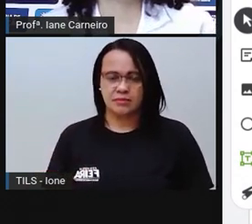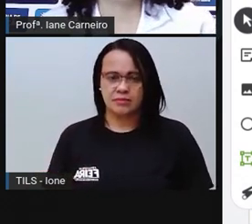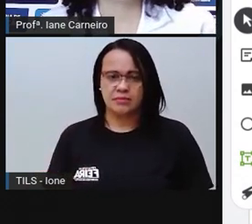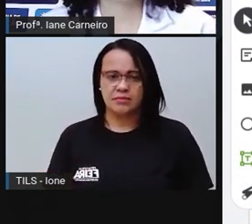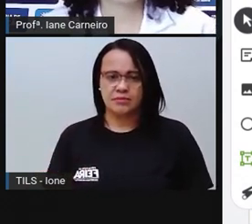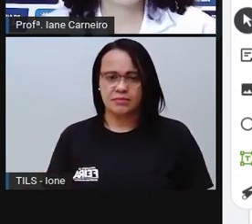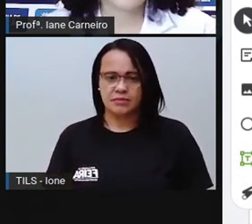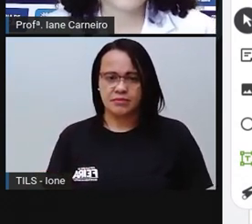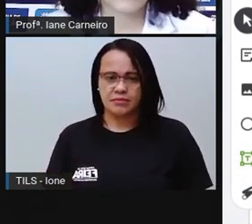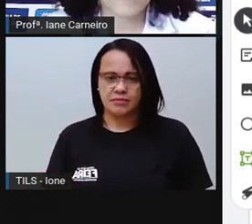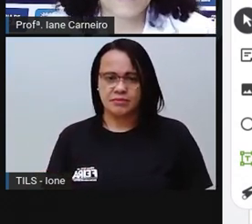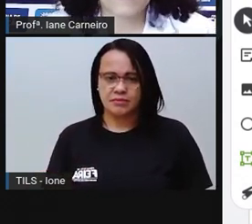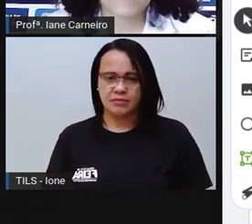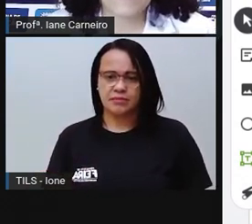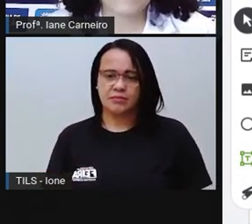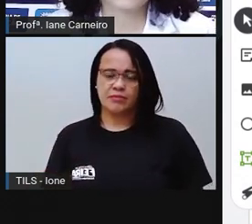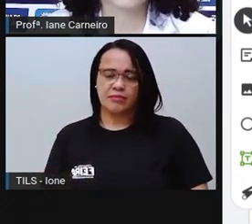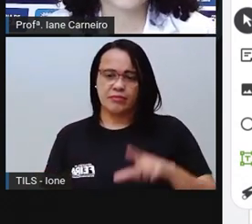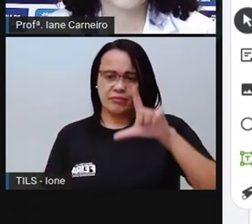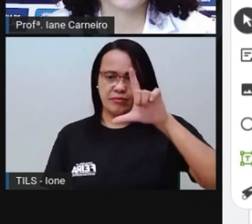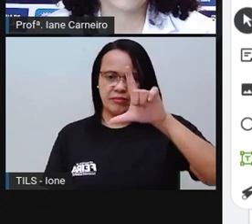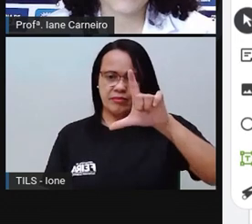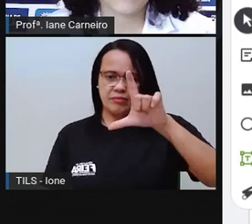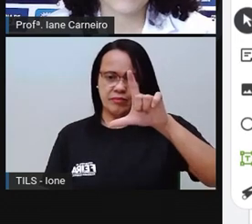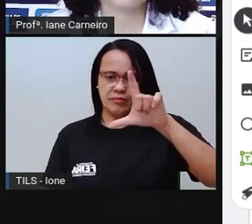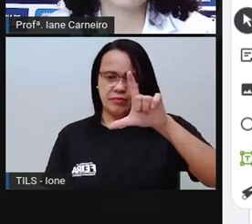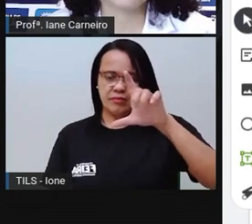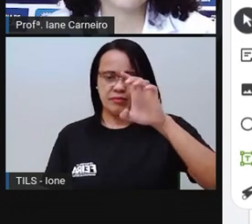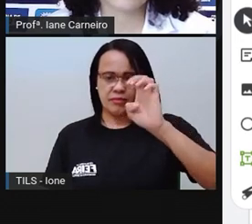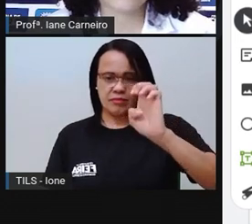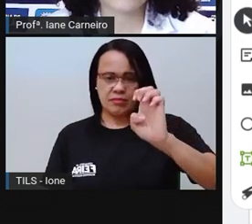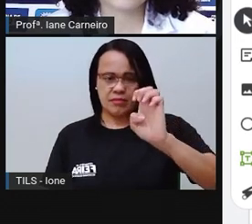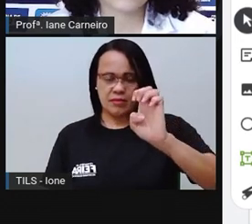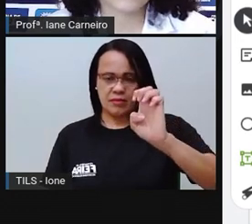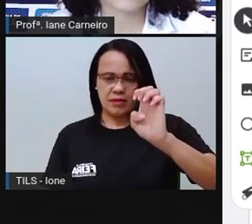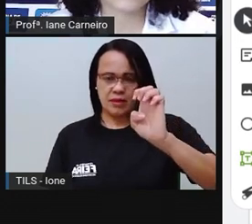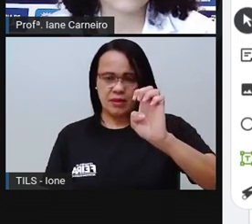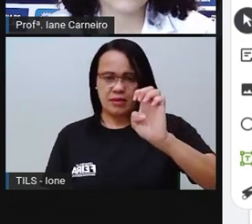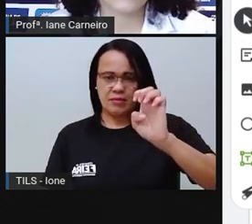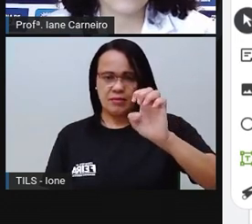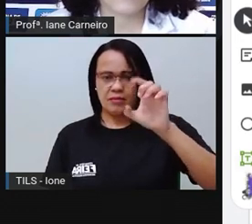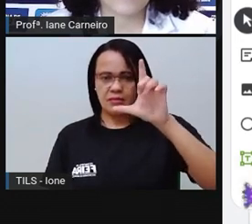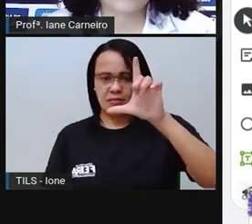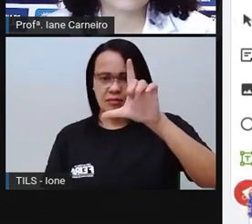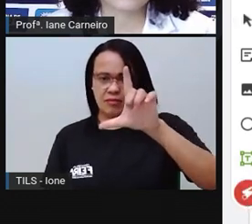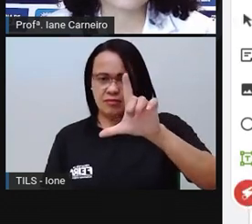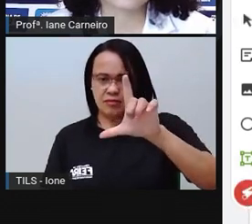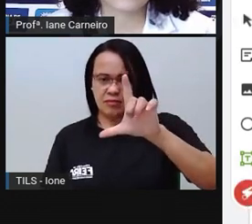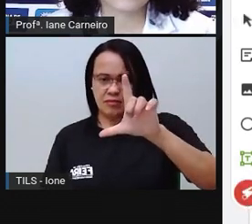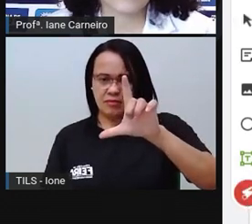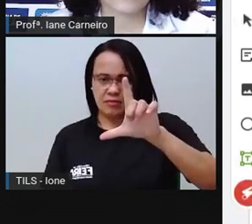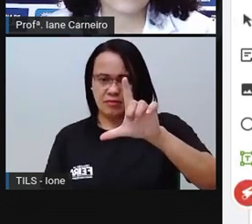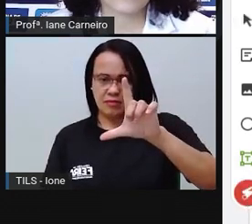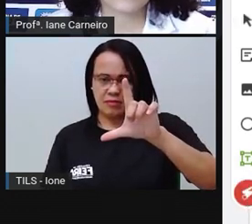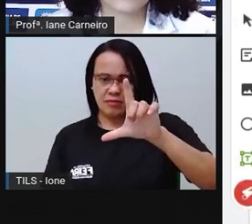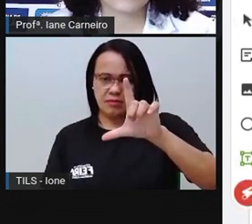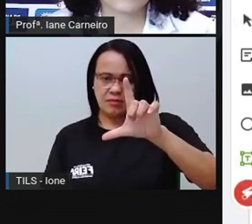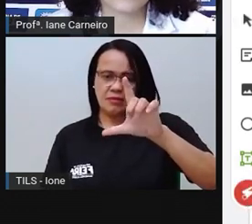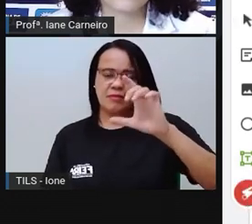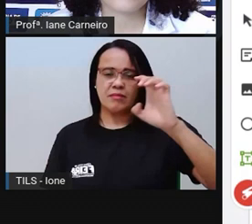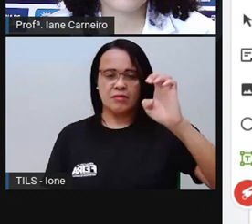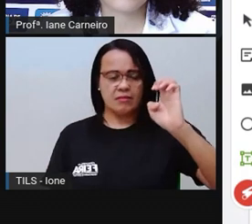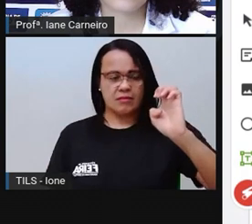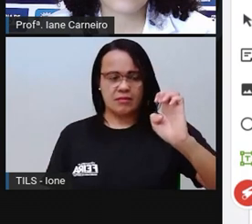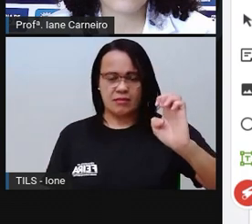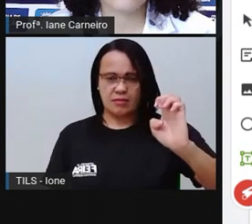Pronto. Para formar o lé, a, dó, lé, a gente usa quais letras, ó? A letra lé, lê